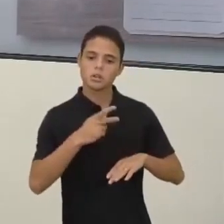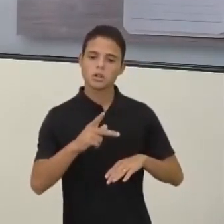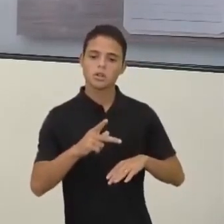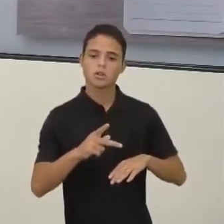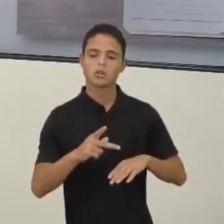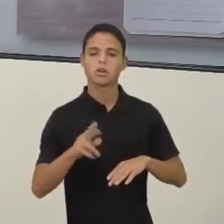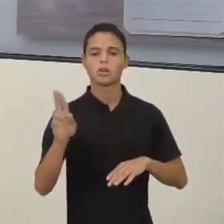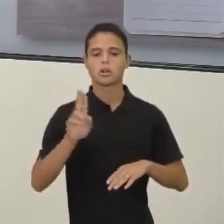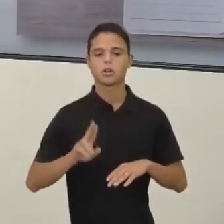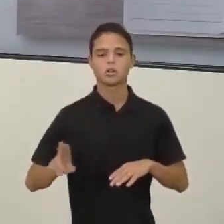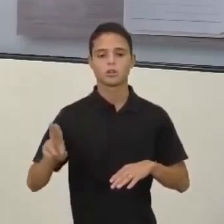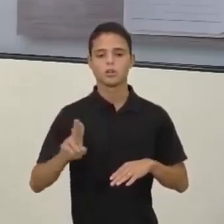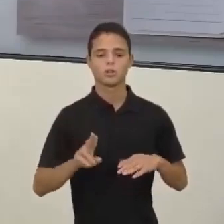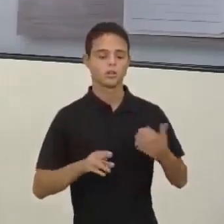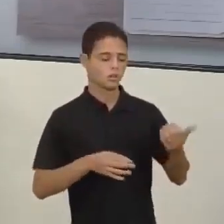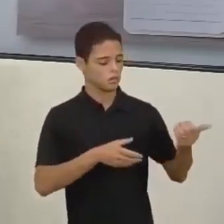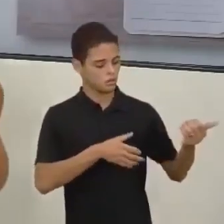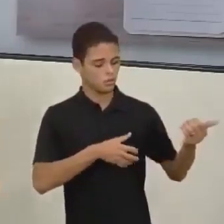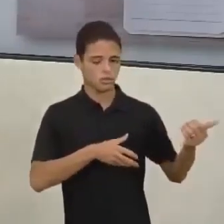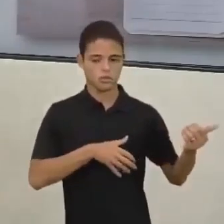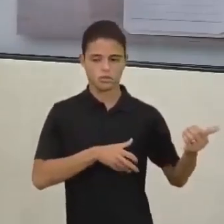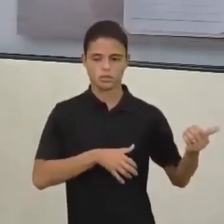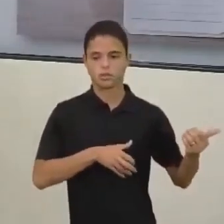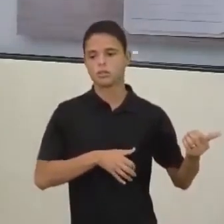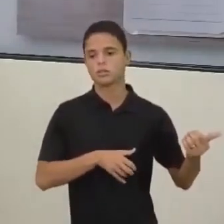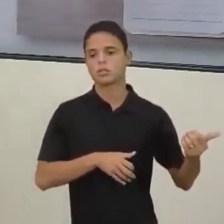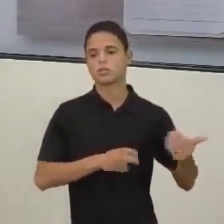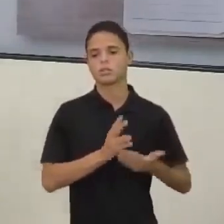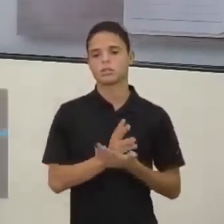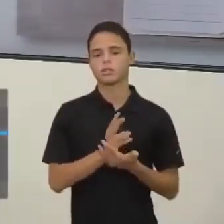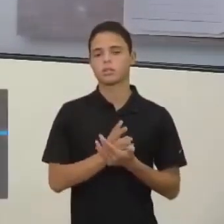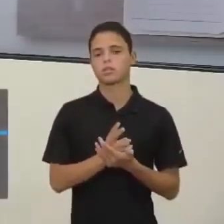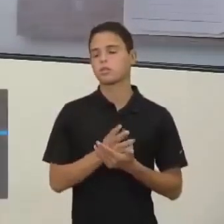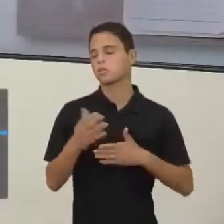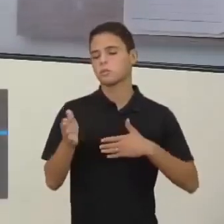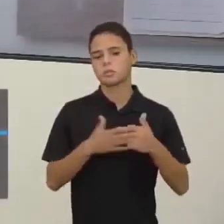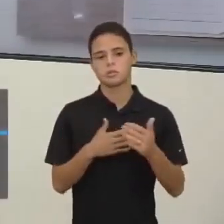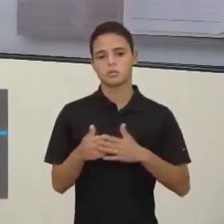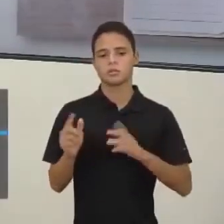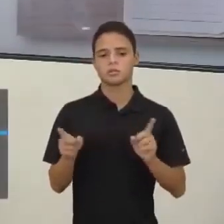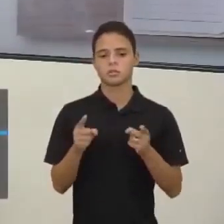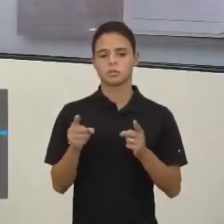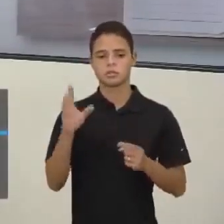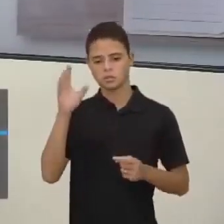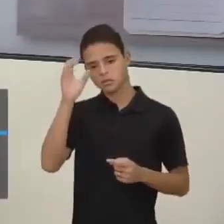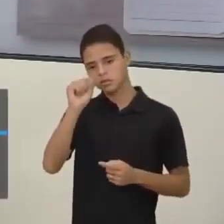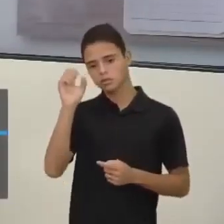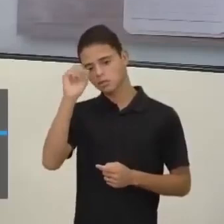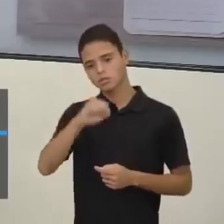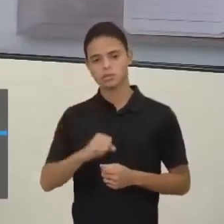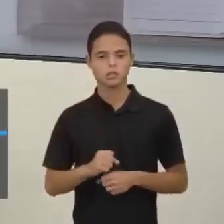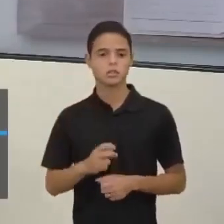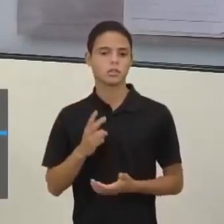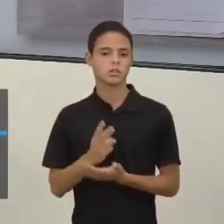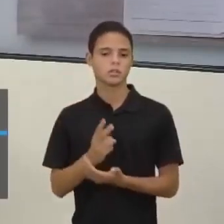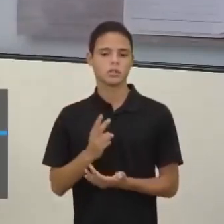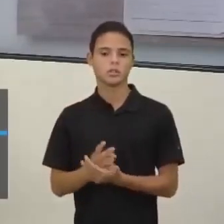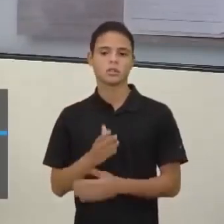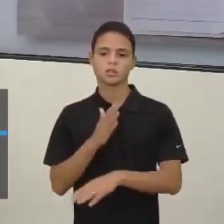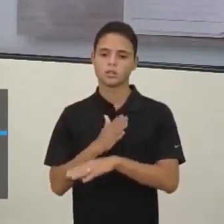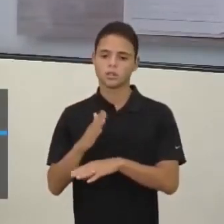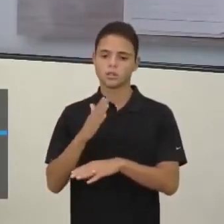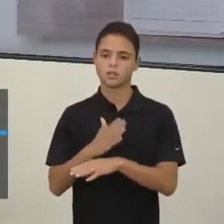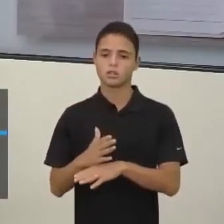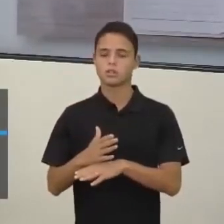dedos constantemente, porque qualquer instrumento musical que você for tentar aprender, é necessário constância. Você